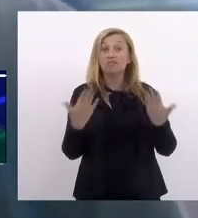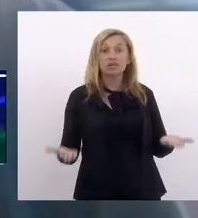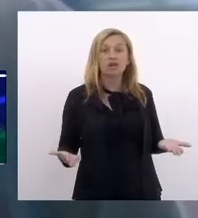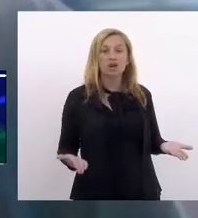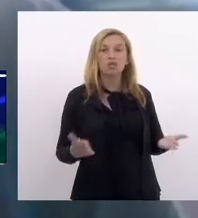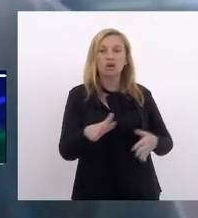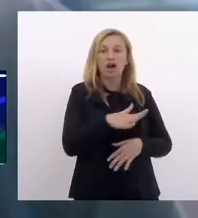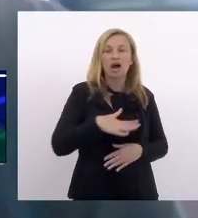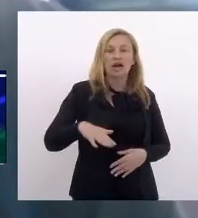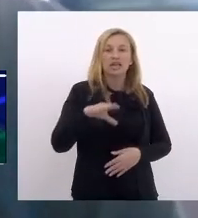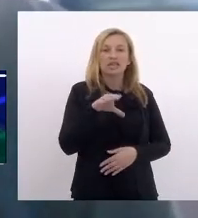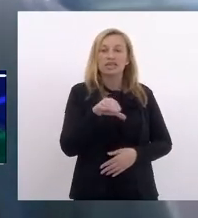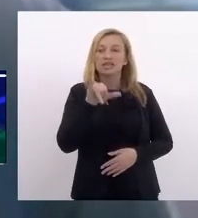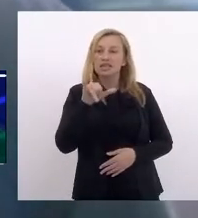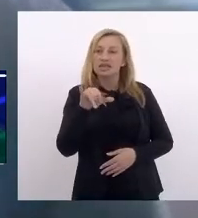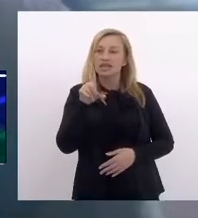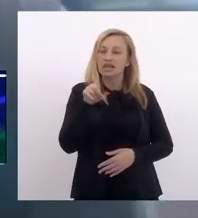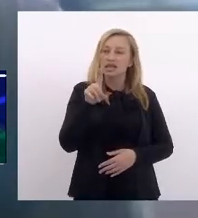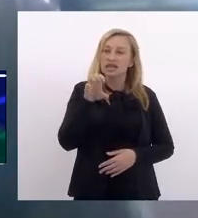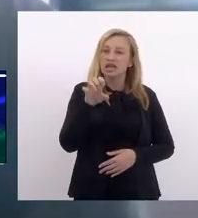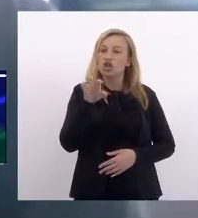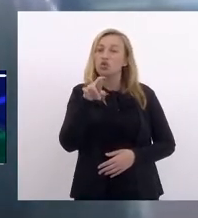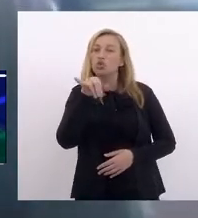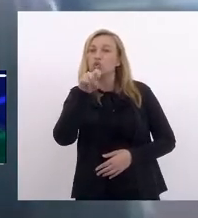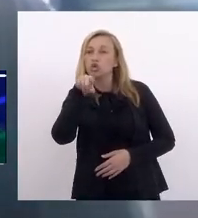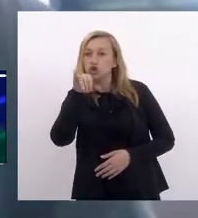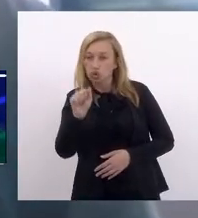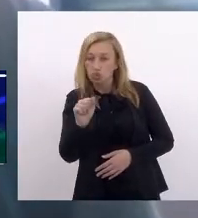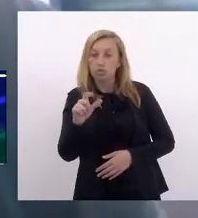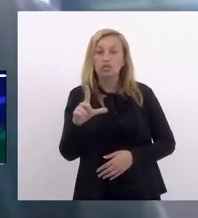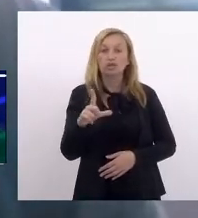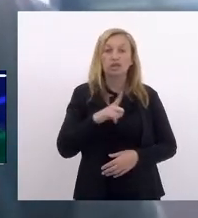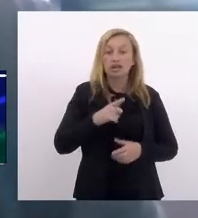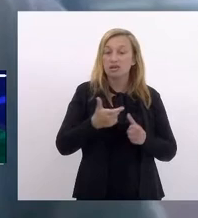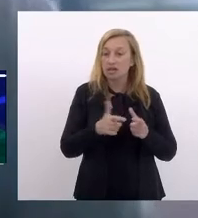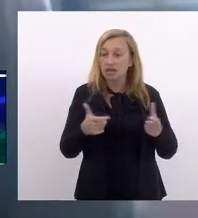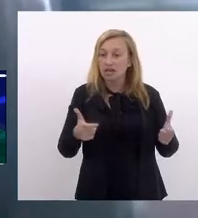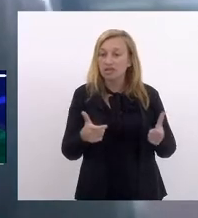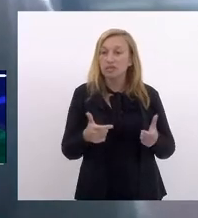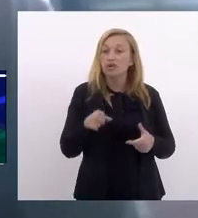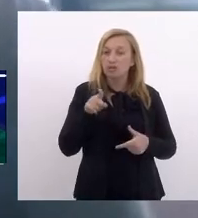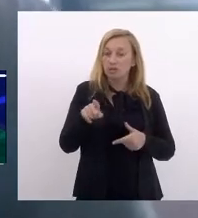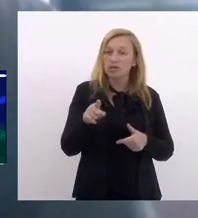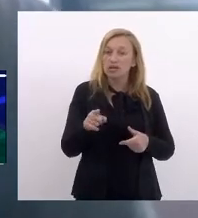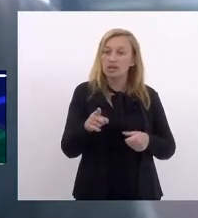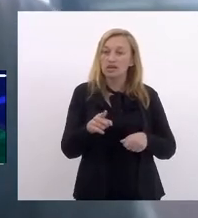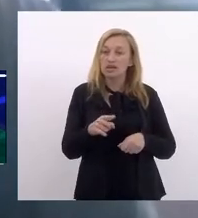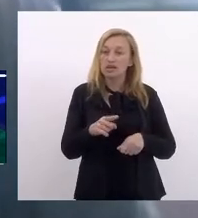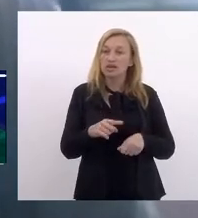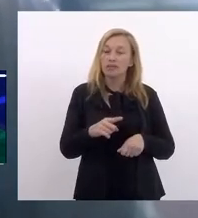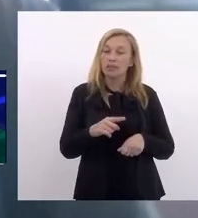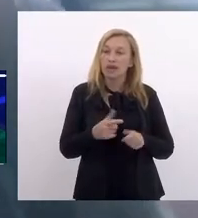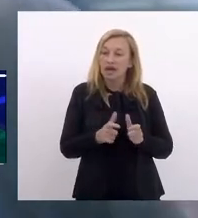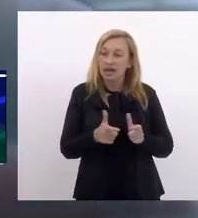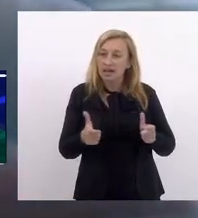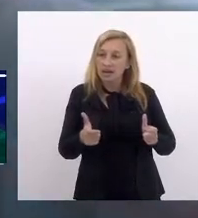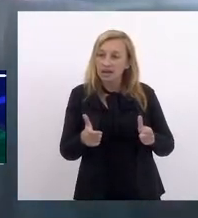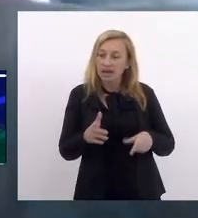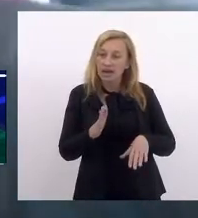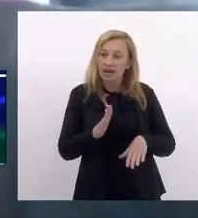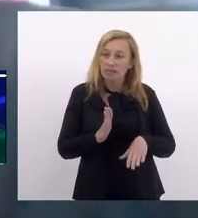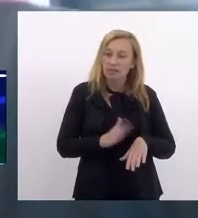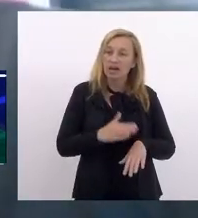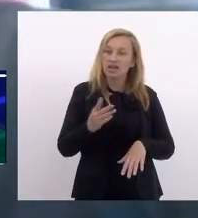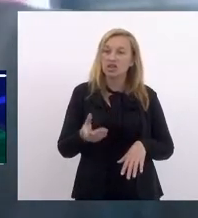setor siderúrgico é um setor que emite muito. Você prorrogar um benefício sem